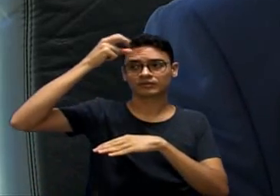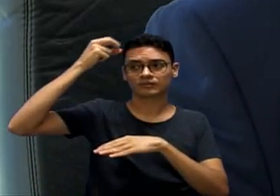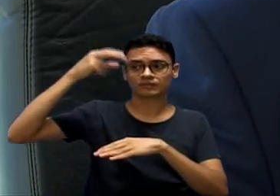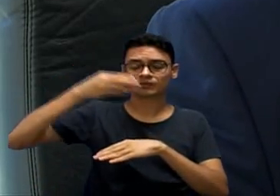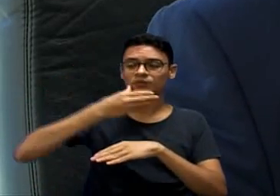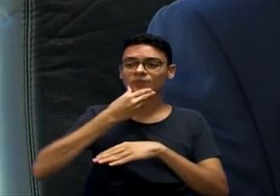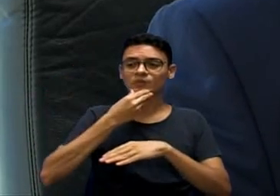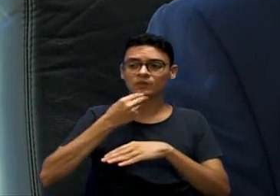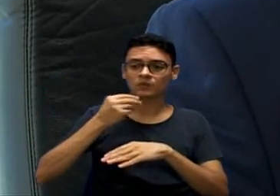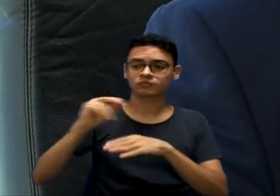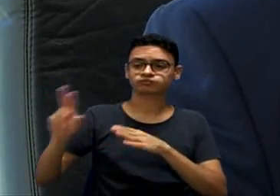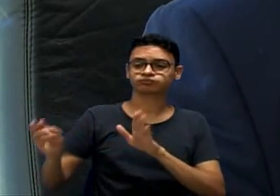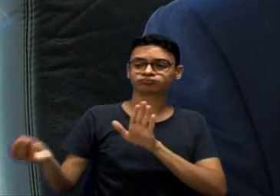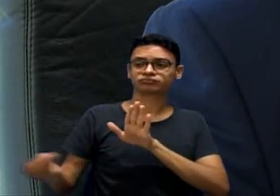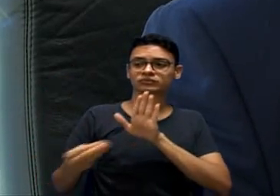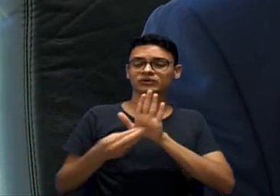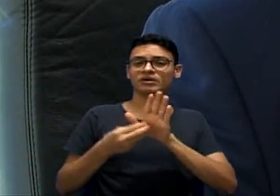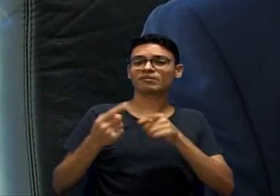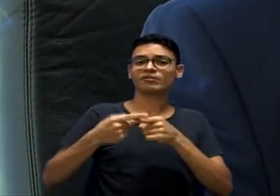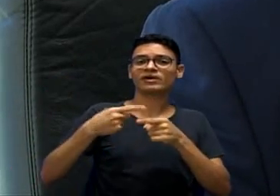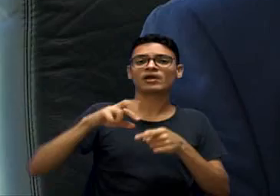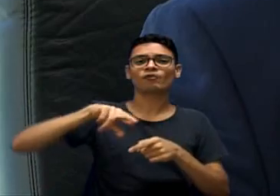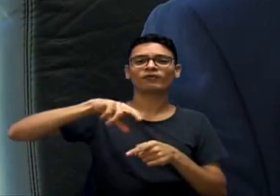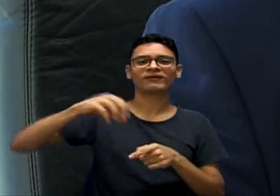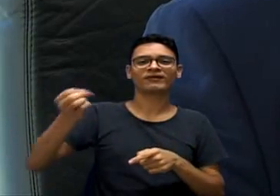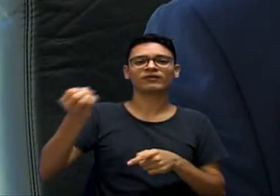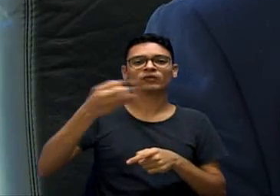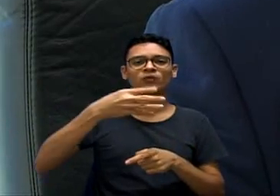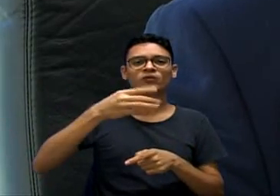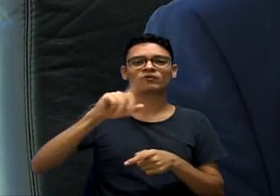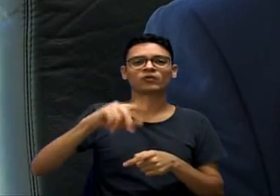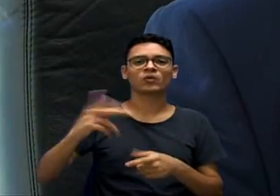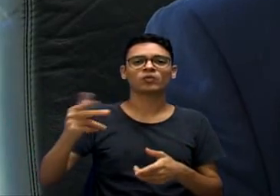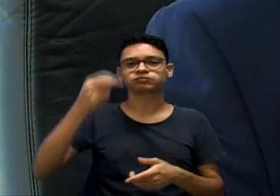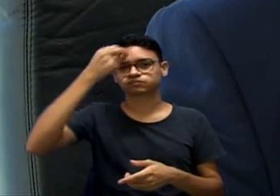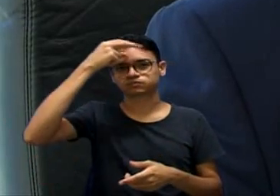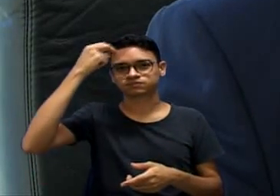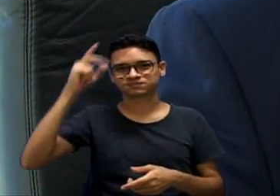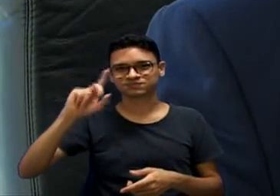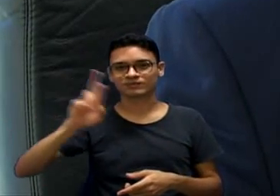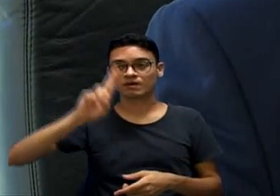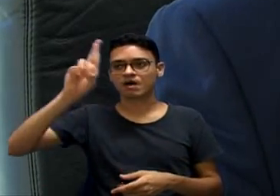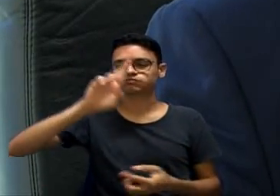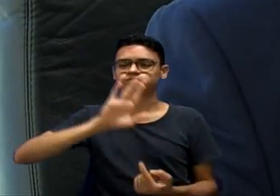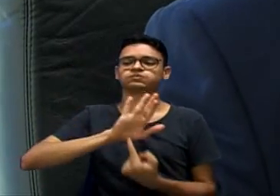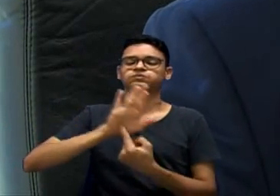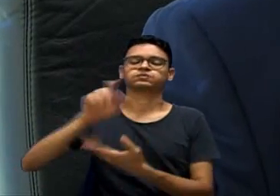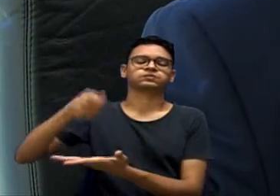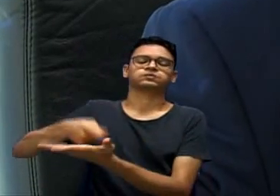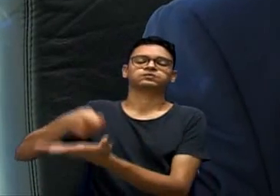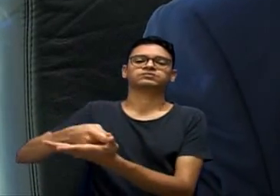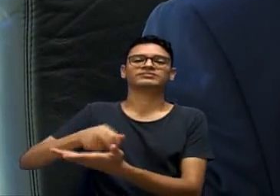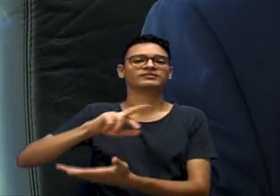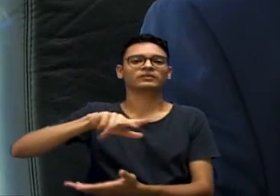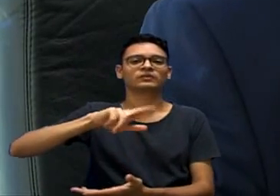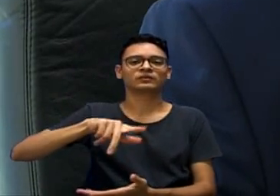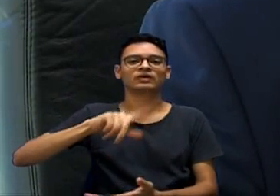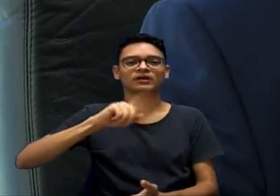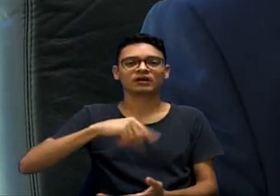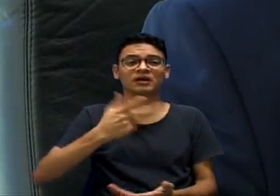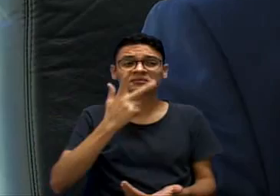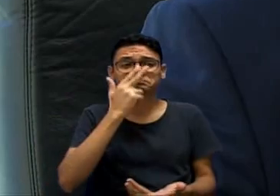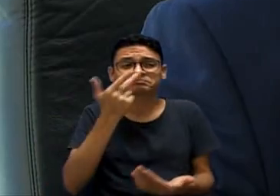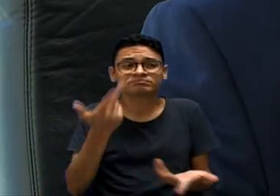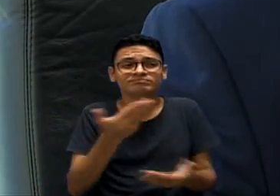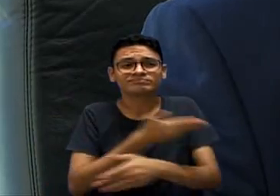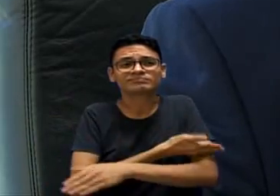que a matéria em questão não inova e não impõe atribuições ao executivo, mas sim... Trata-se de dispositivo